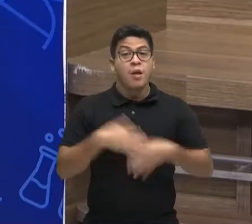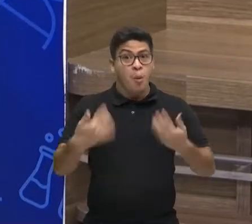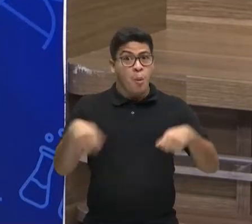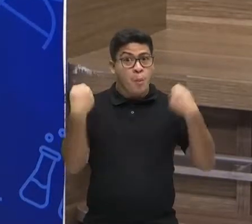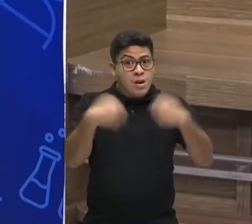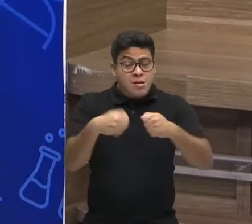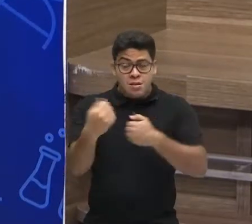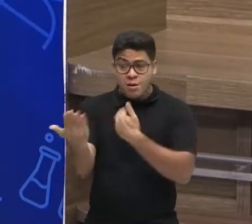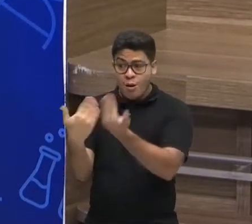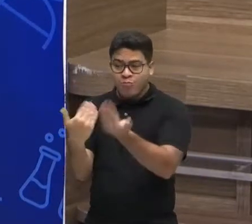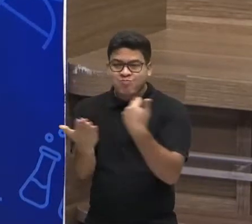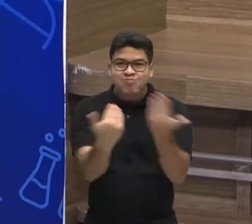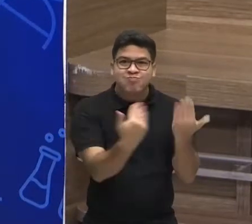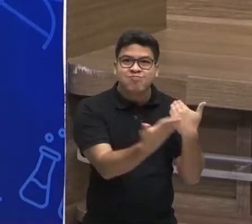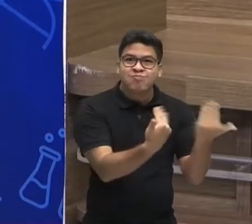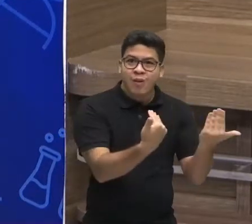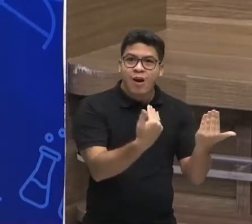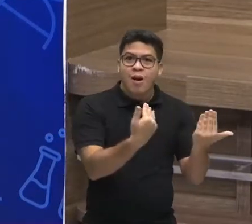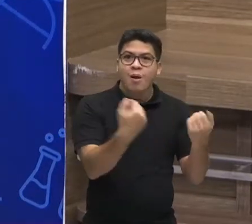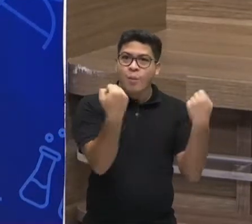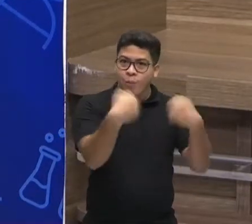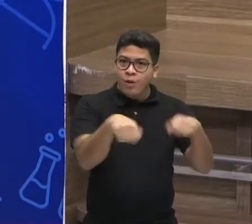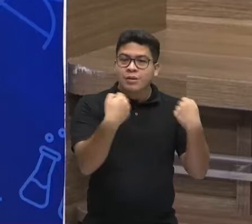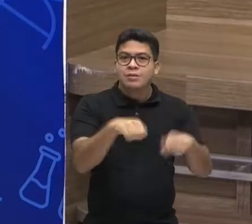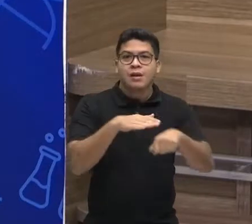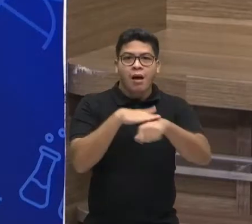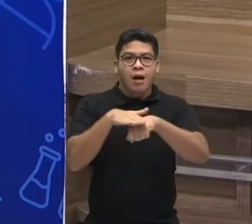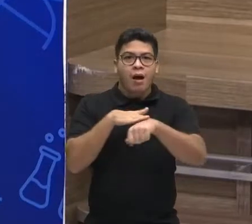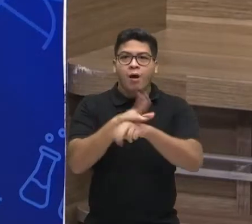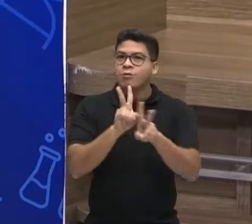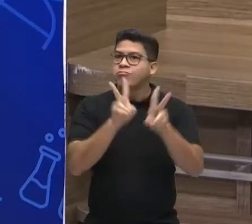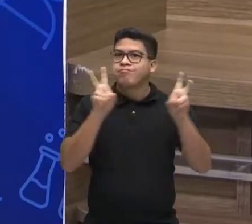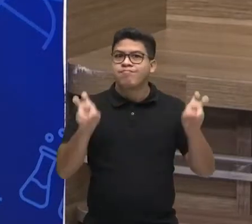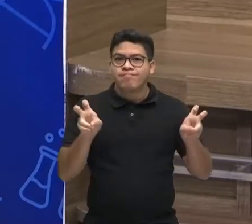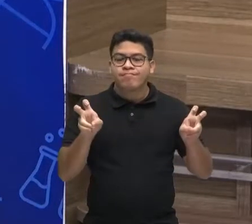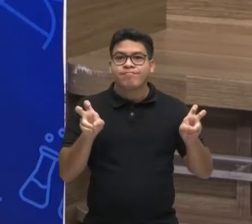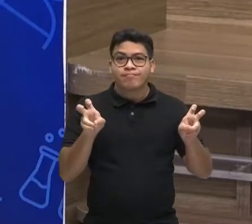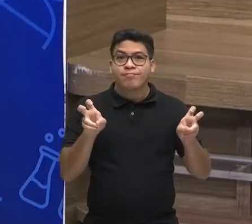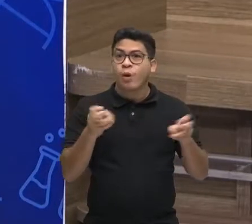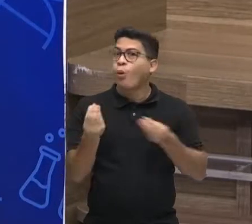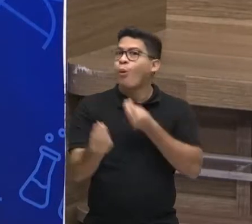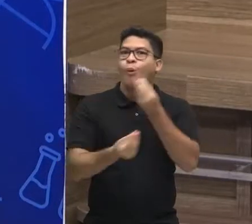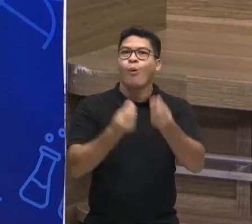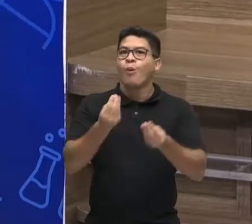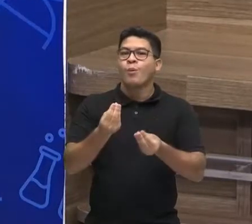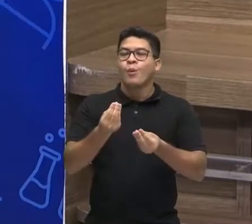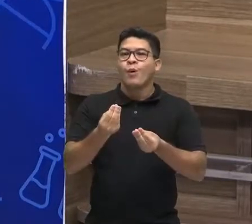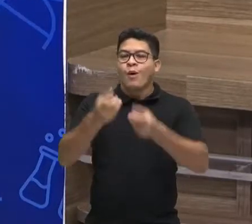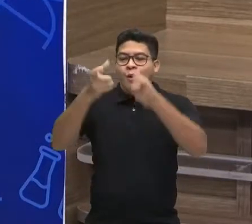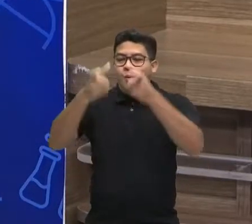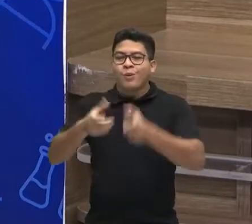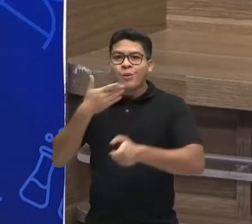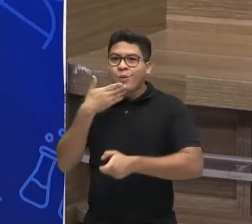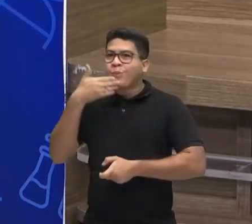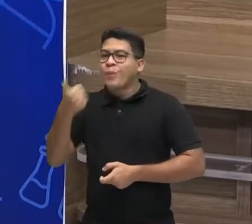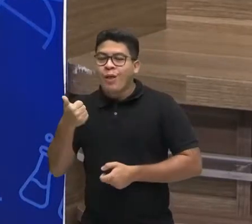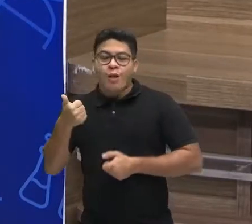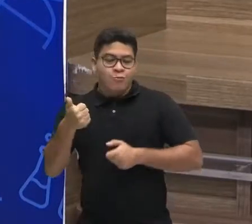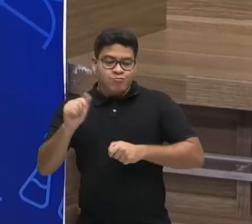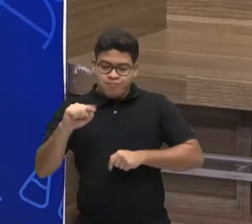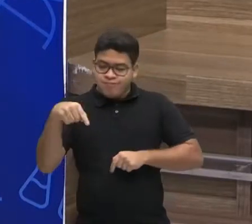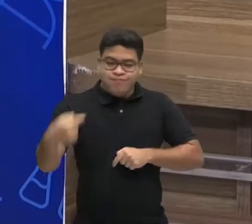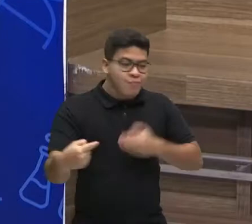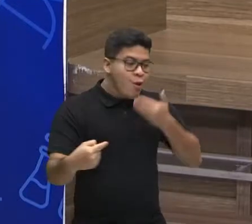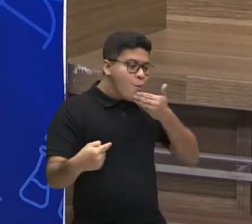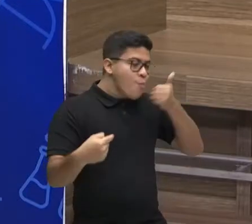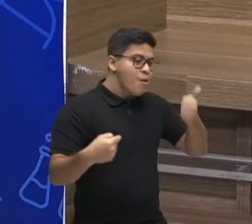preciso dividir com alguém, né? E aí, Afonso? Justamente. O que a gente faz com o melhor amigo do melhor amigo do melhor amigo? O que do